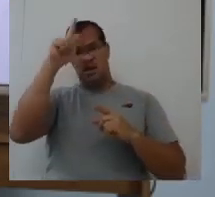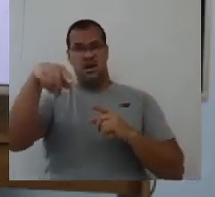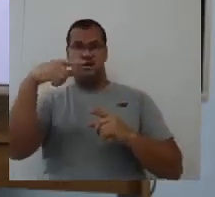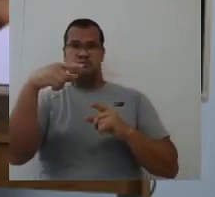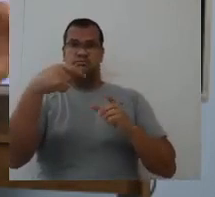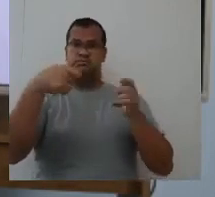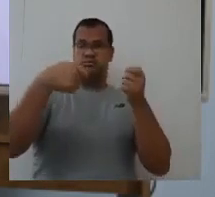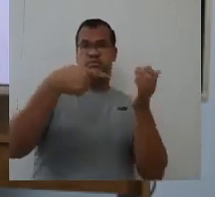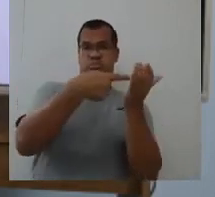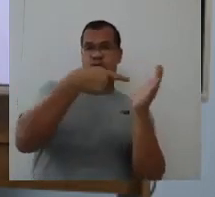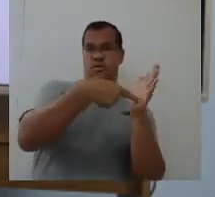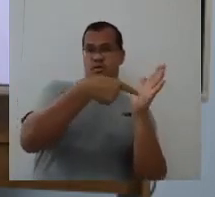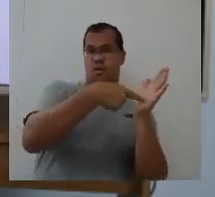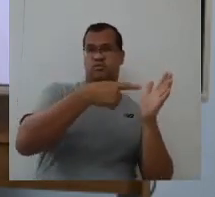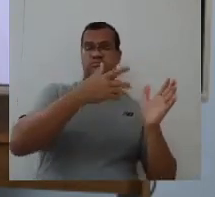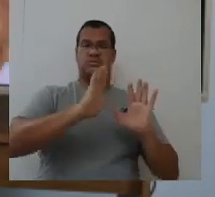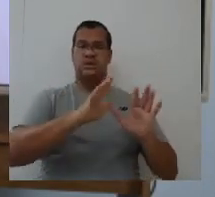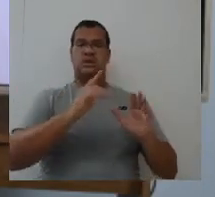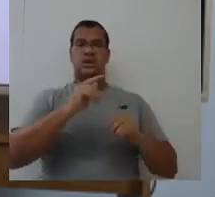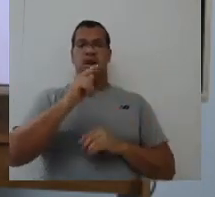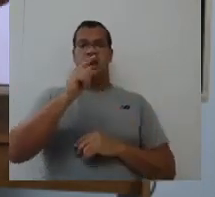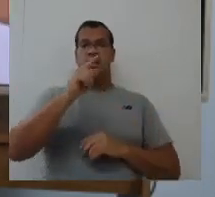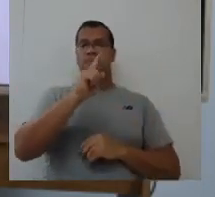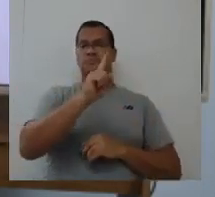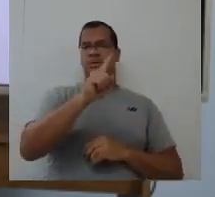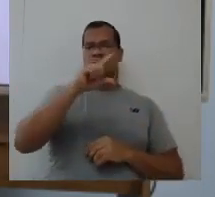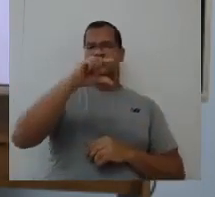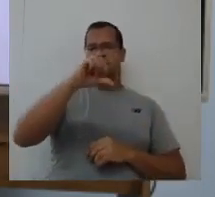em 1917 a Alemanha